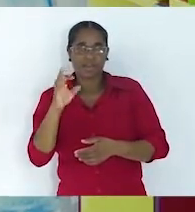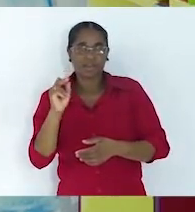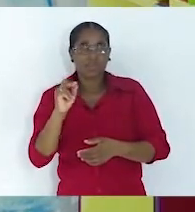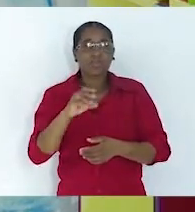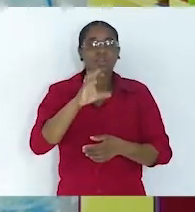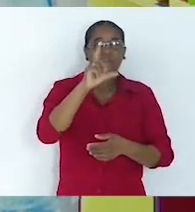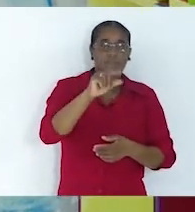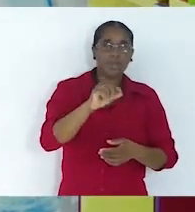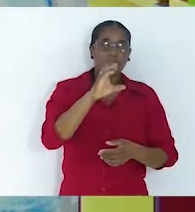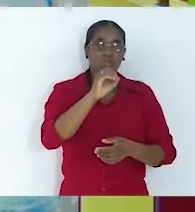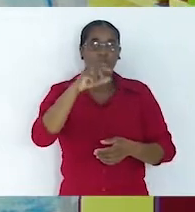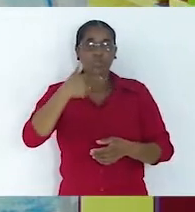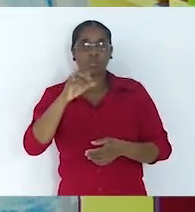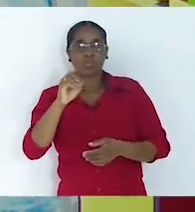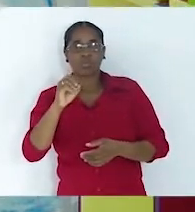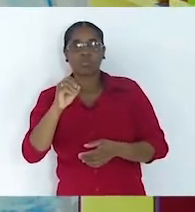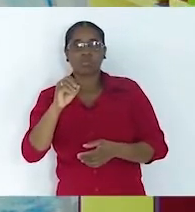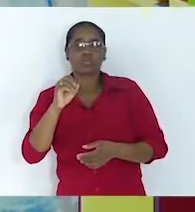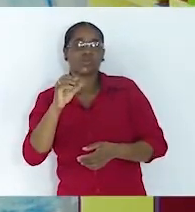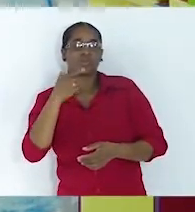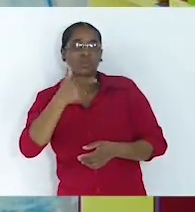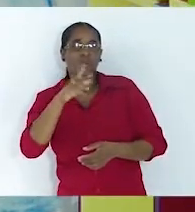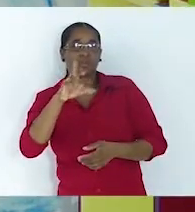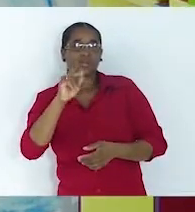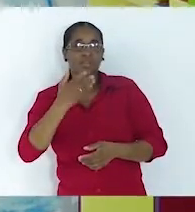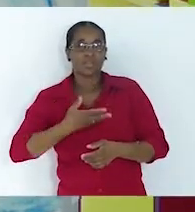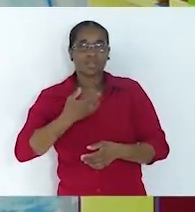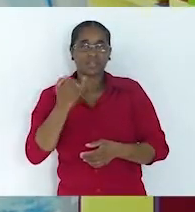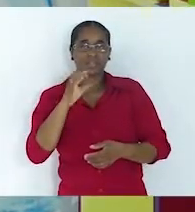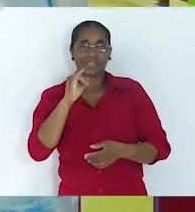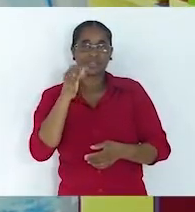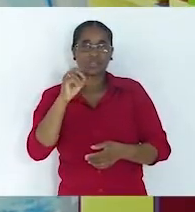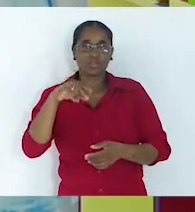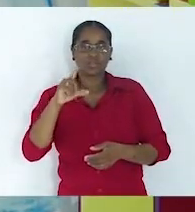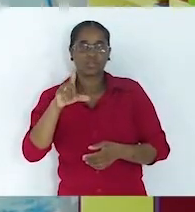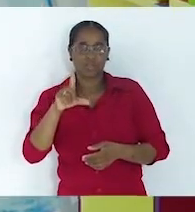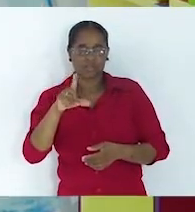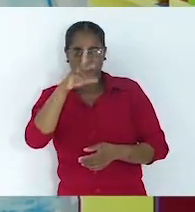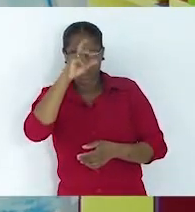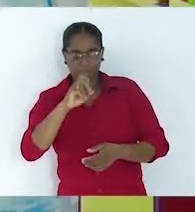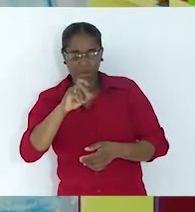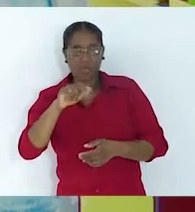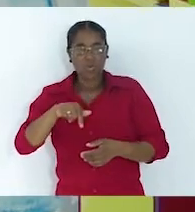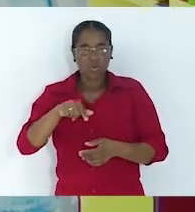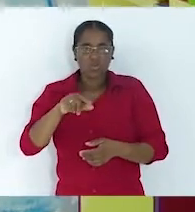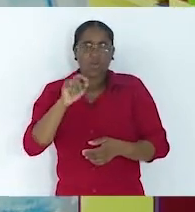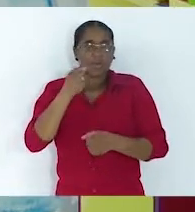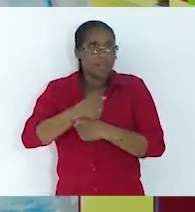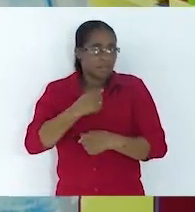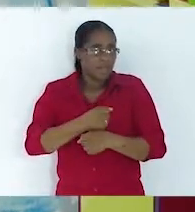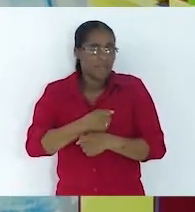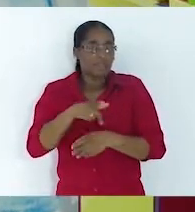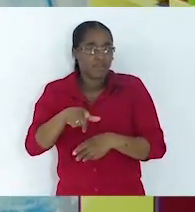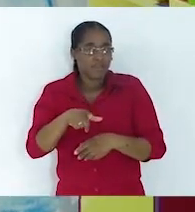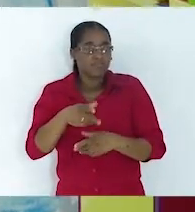Hoje, para trabalharmos tanto um com o outro, vamos focar um pouco naquilo que é os elementos que o escritor